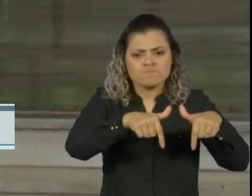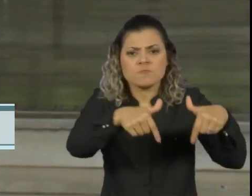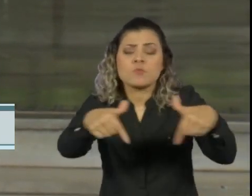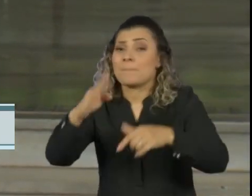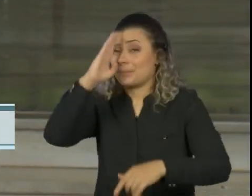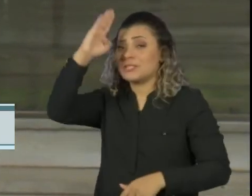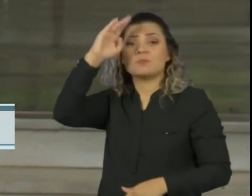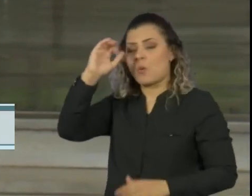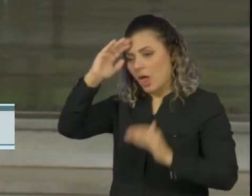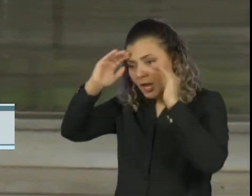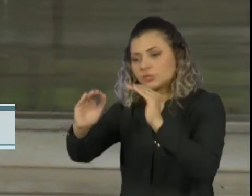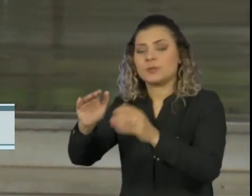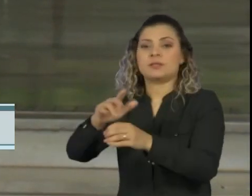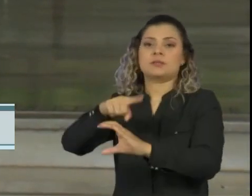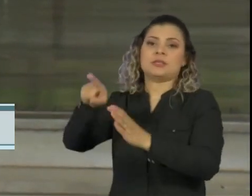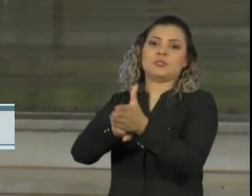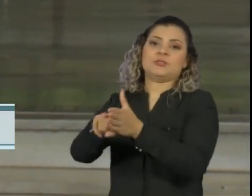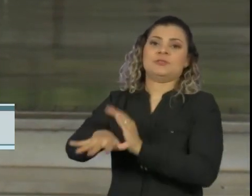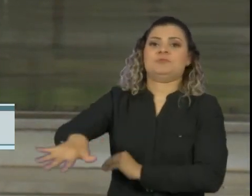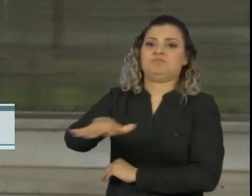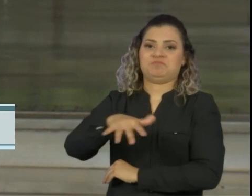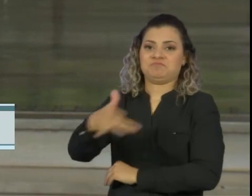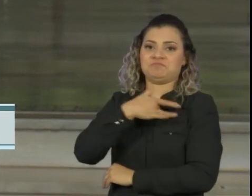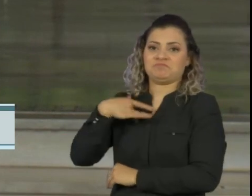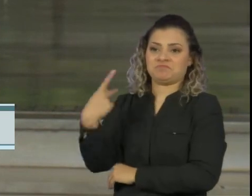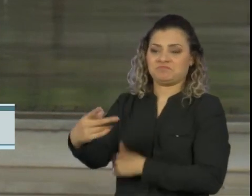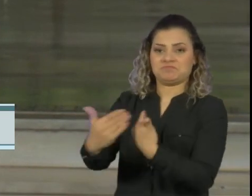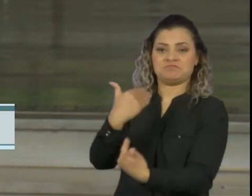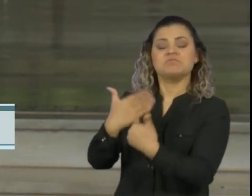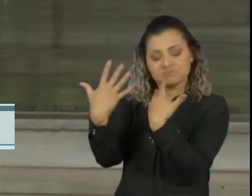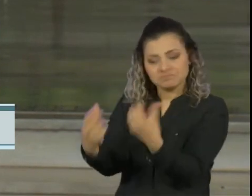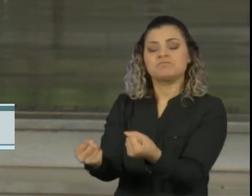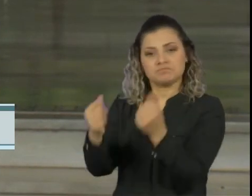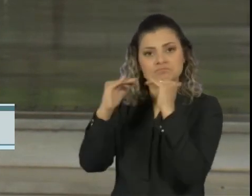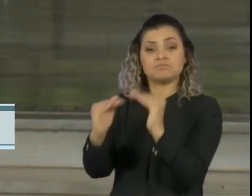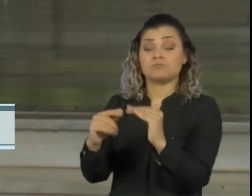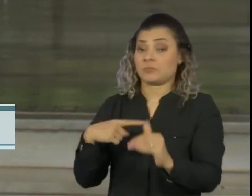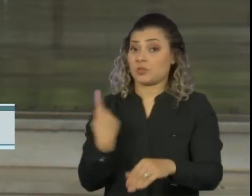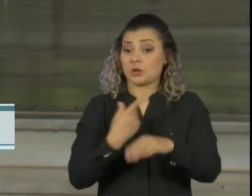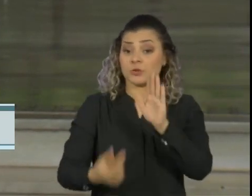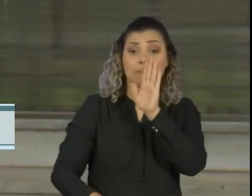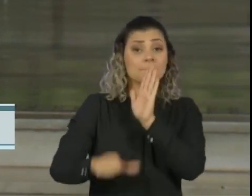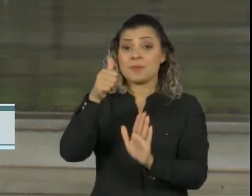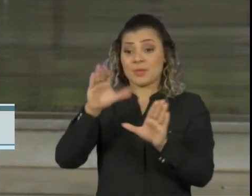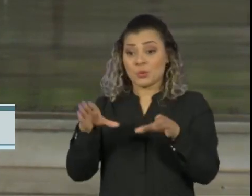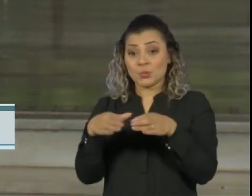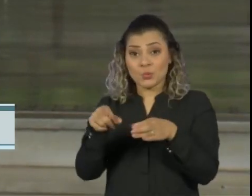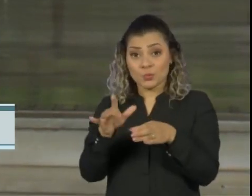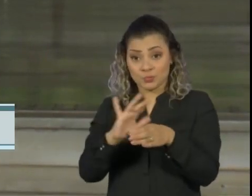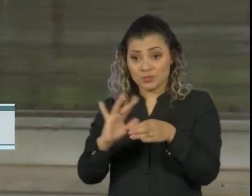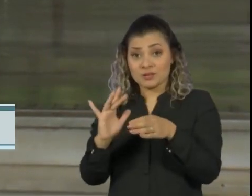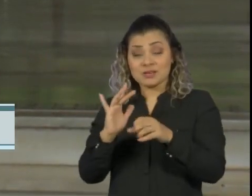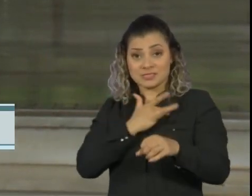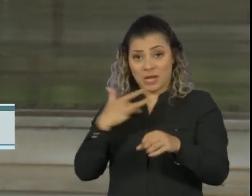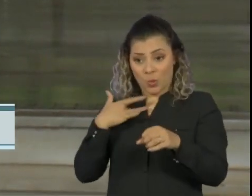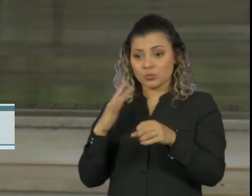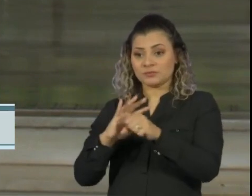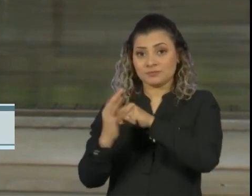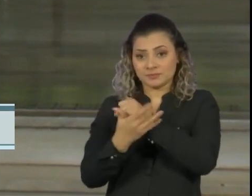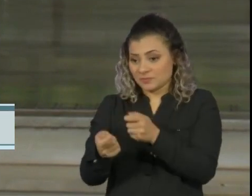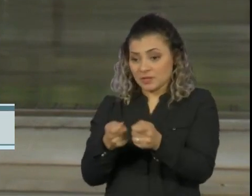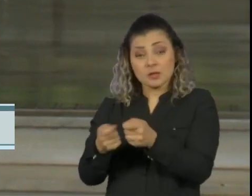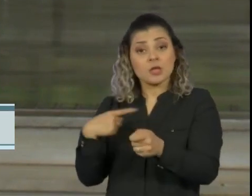respeitando a ciência, respeitando a medicina. Nós constituímos o primeiro comitê de contingência do Covid do